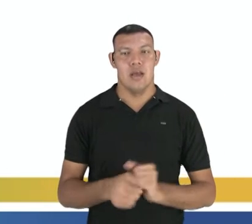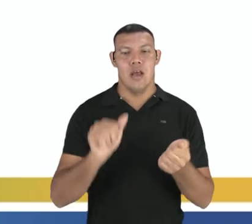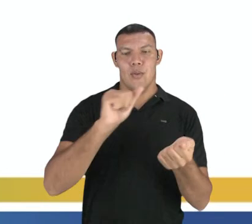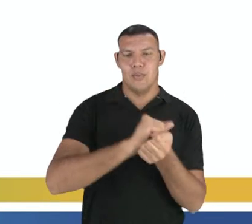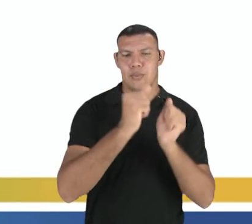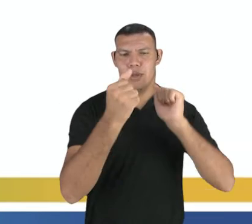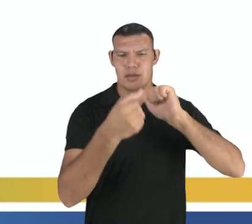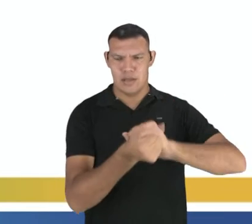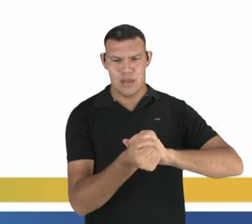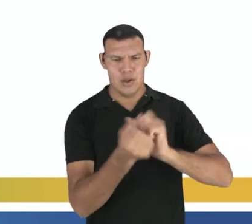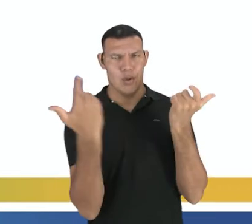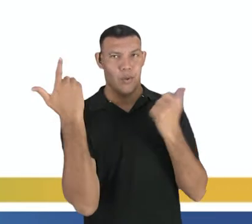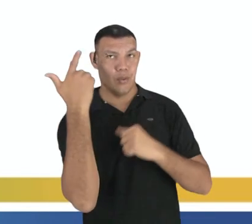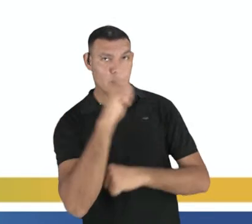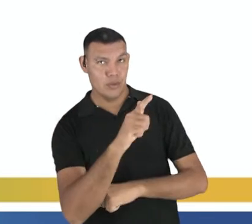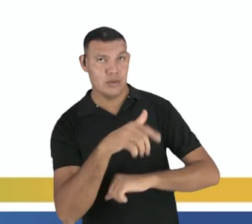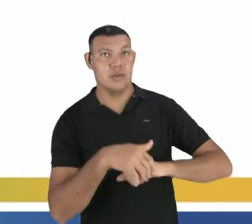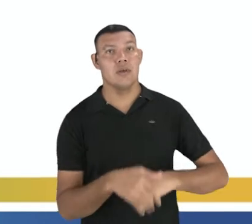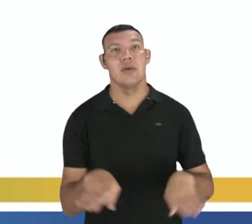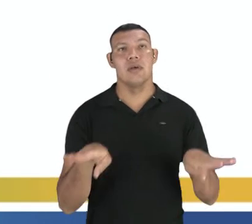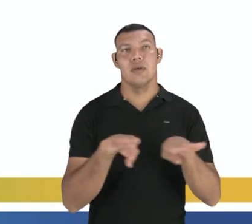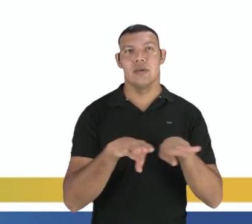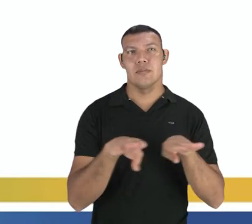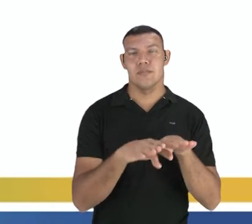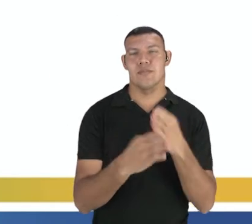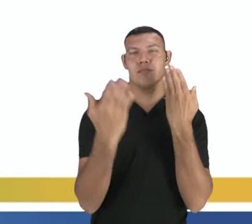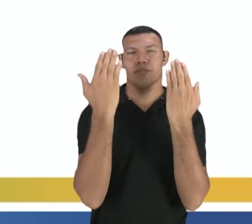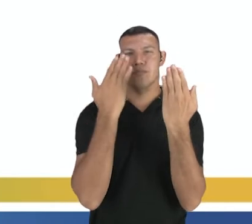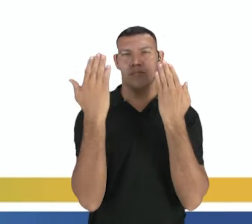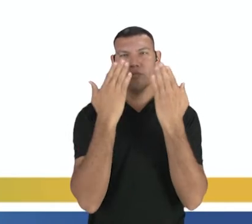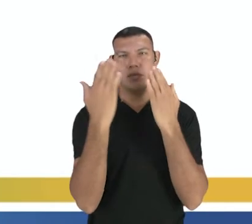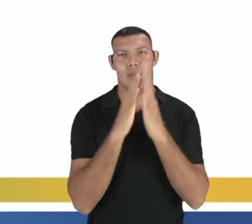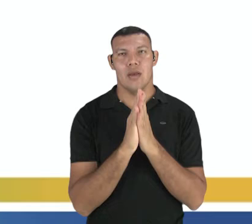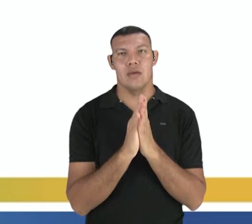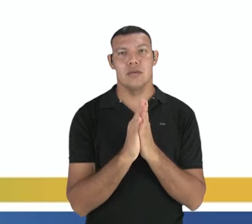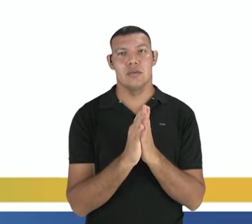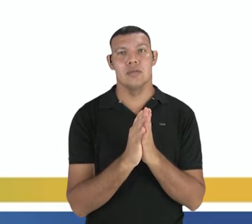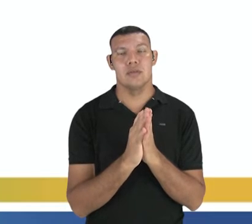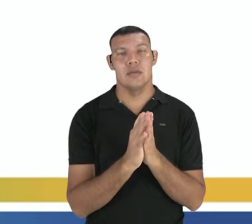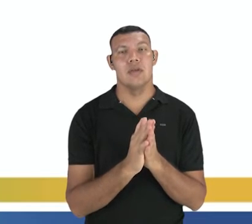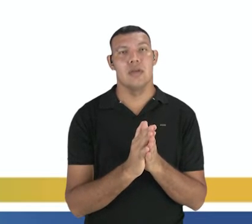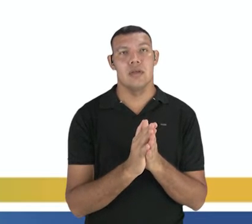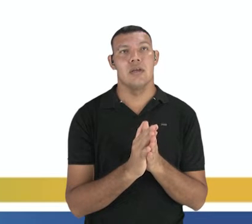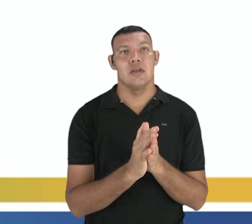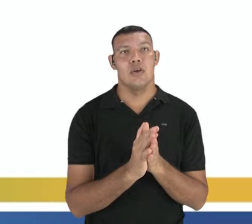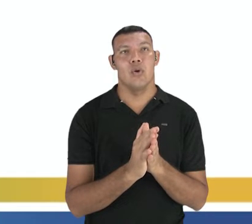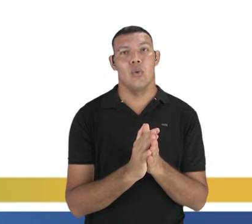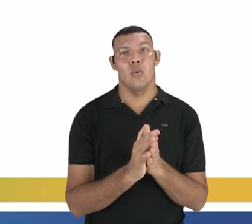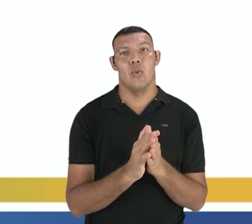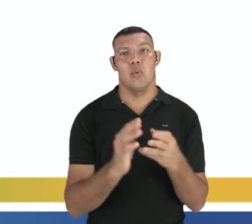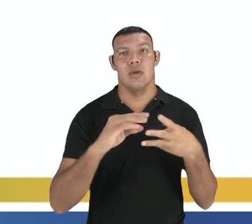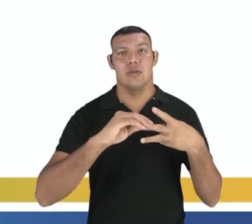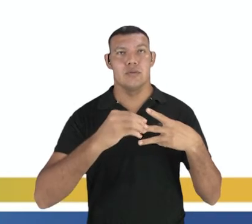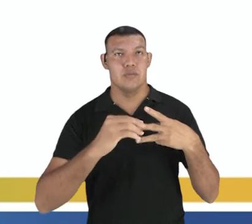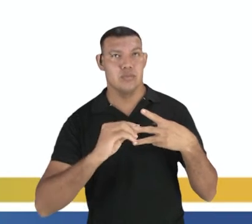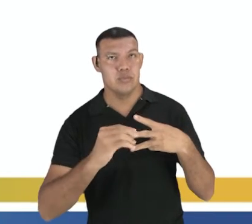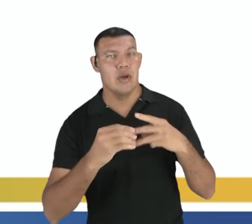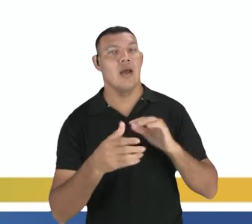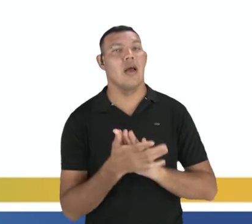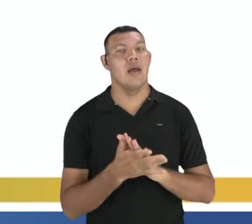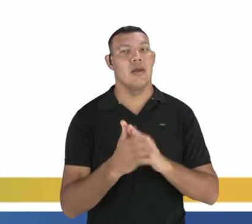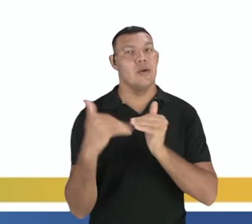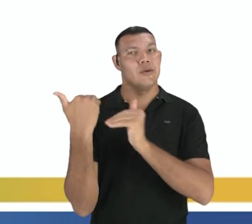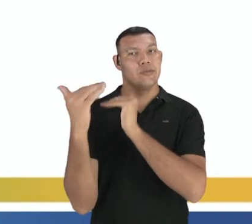adaptavam àqueles ambientes. Também temos a comparação embrionária, que compara diversos organismos, né, por base do seu